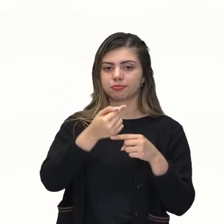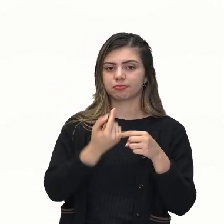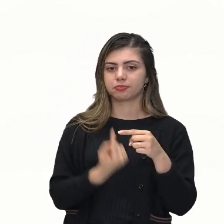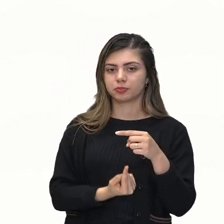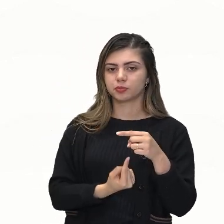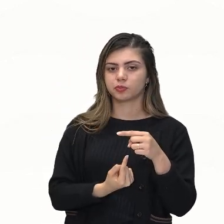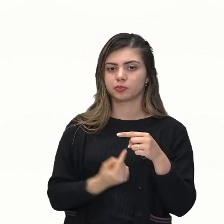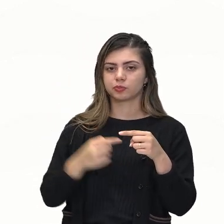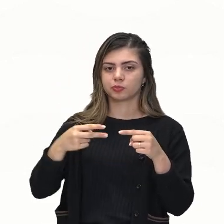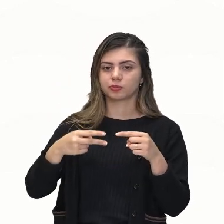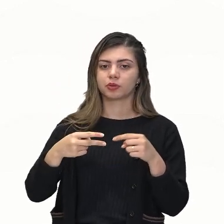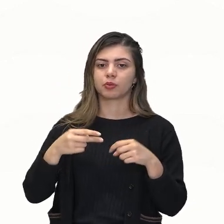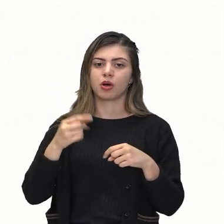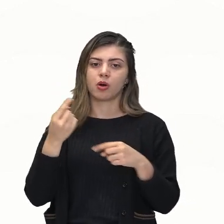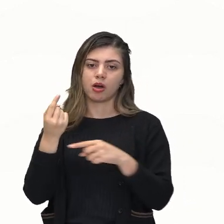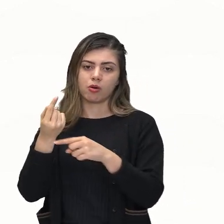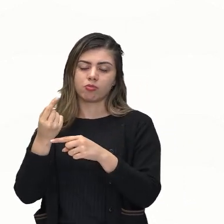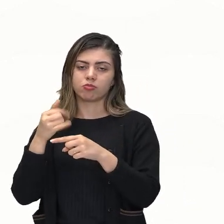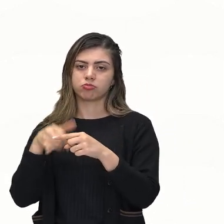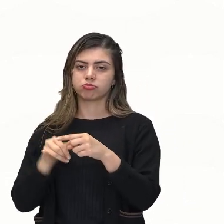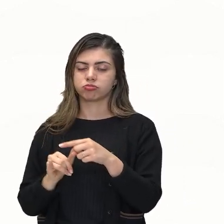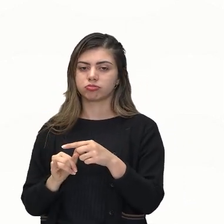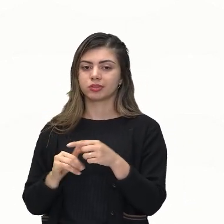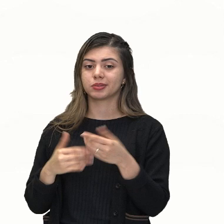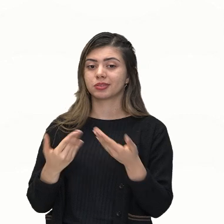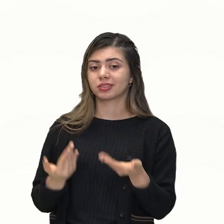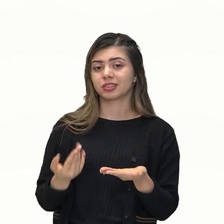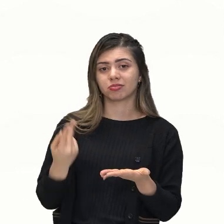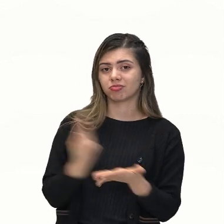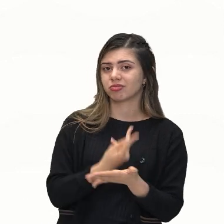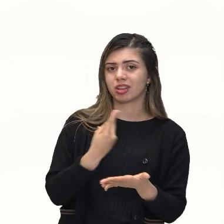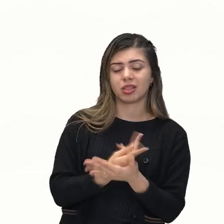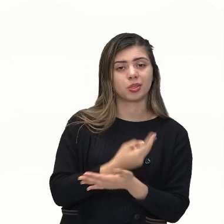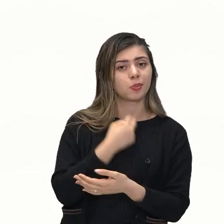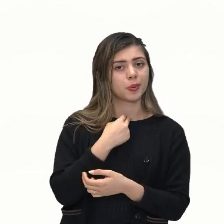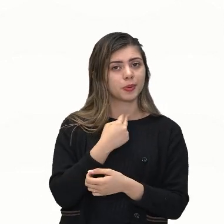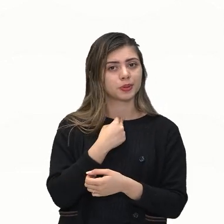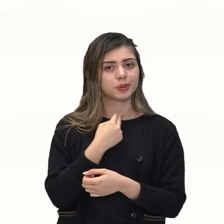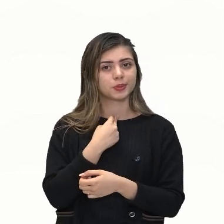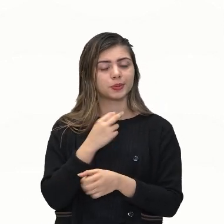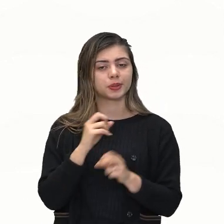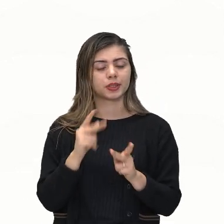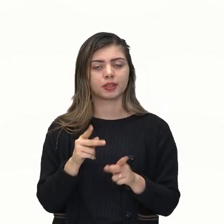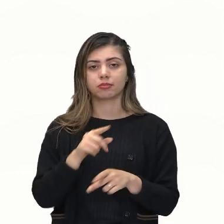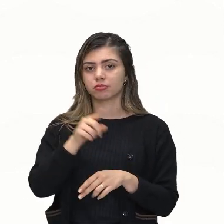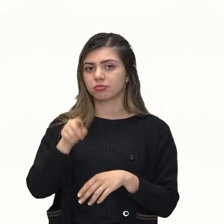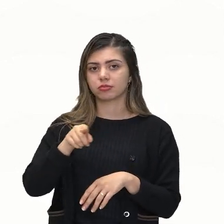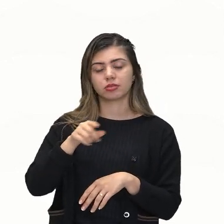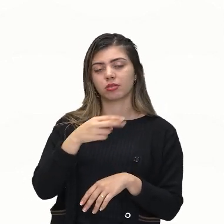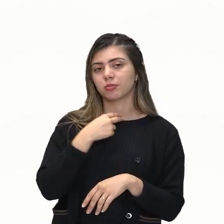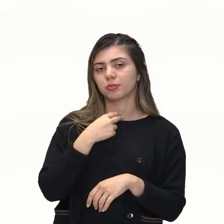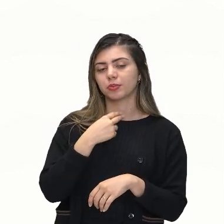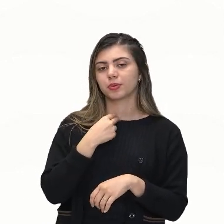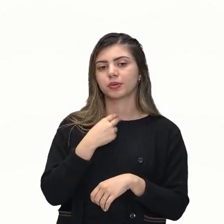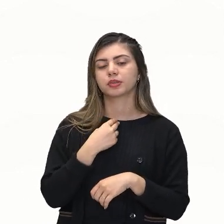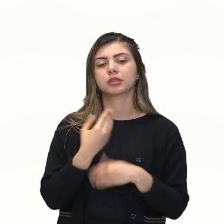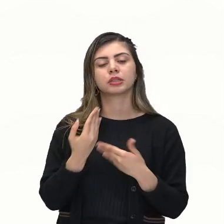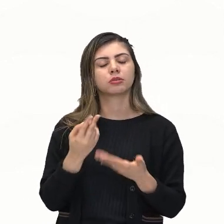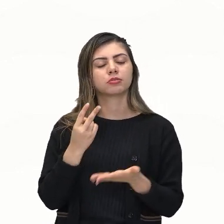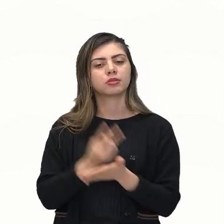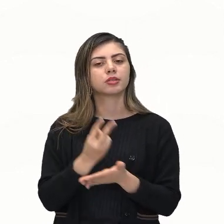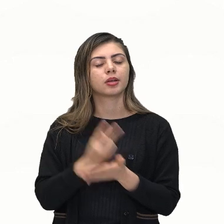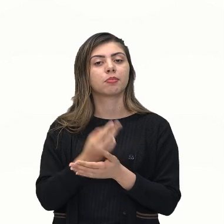a 1 sobre y, ok? Isso aqui está errado. Não façam assim. Sempre